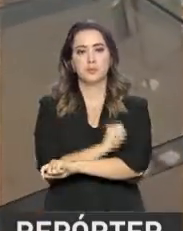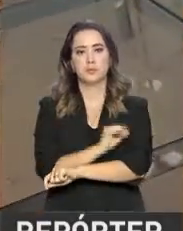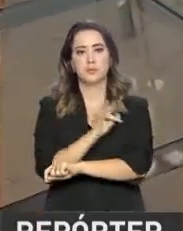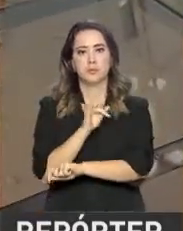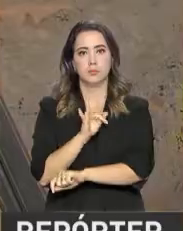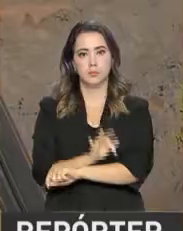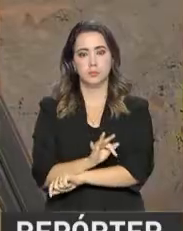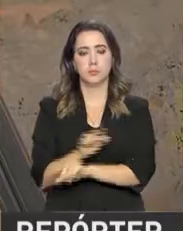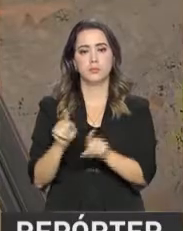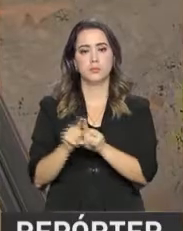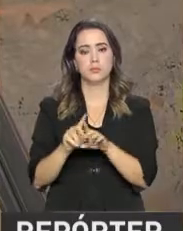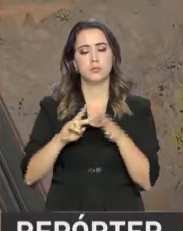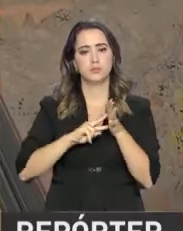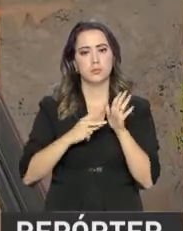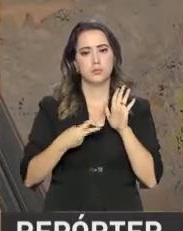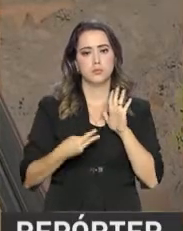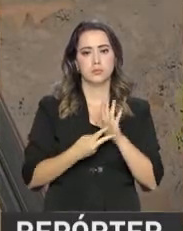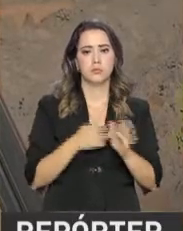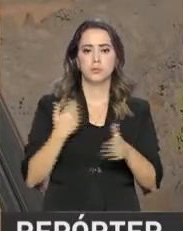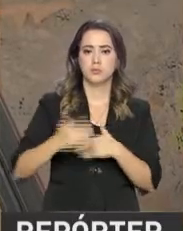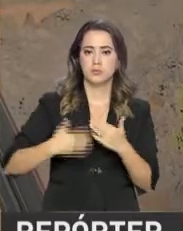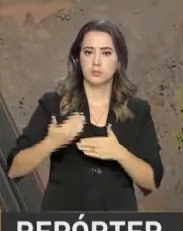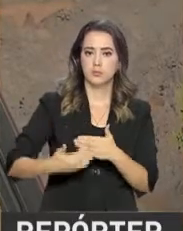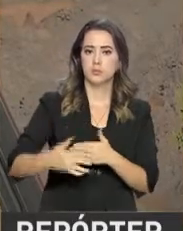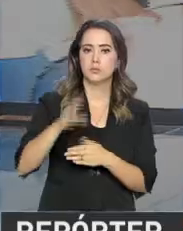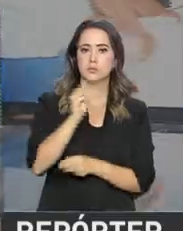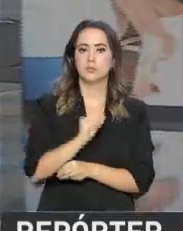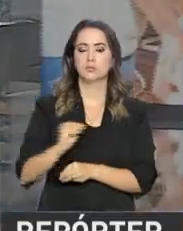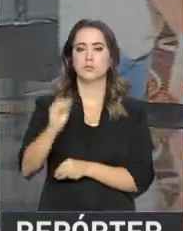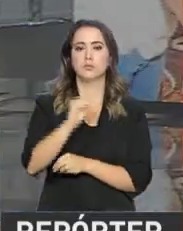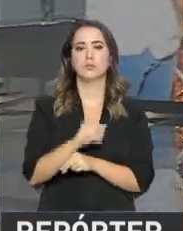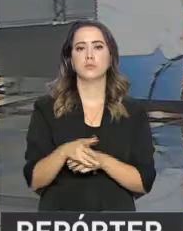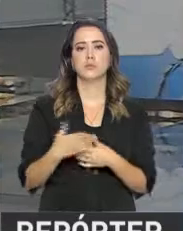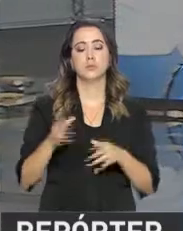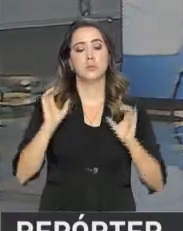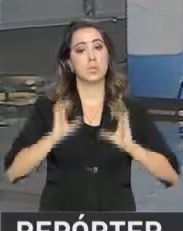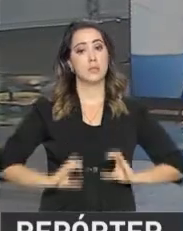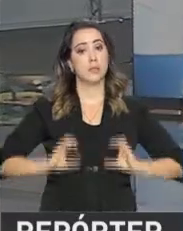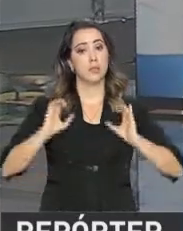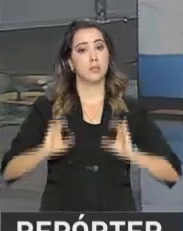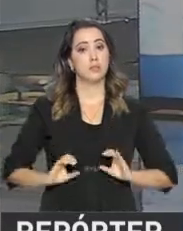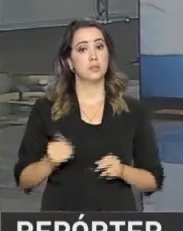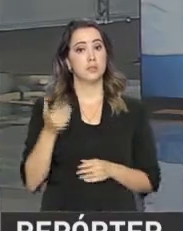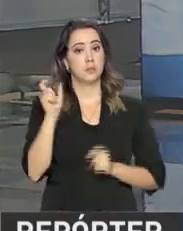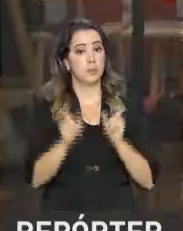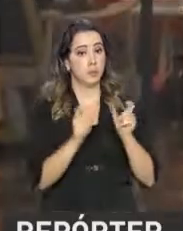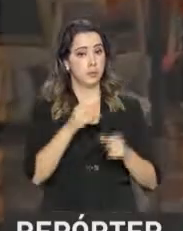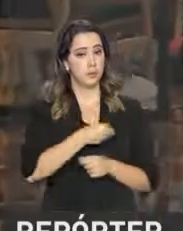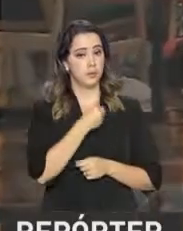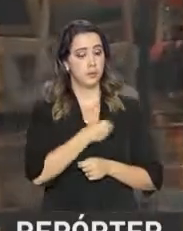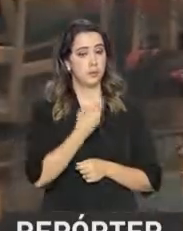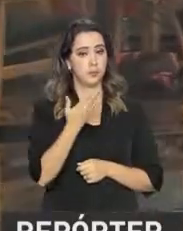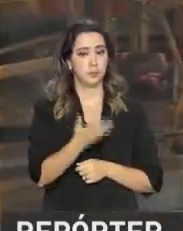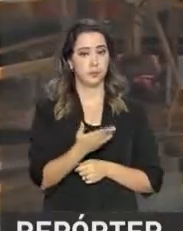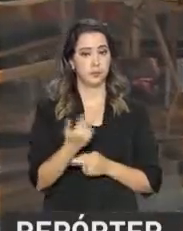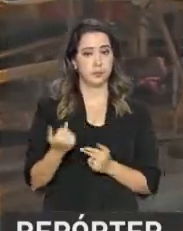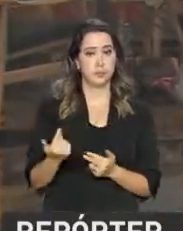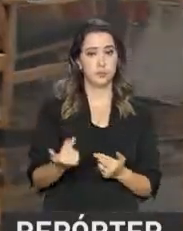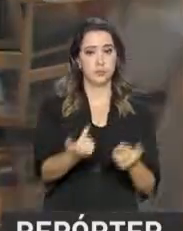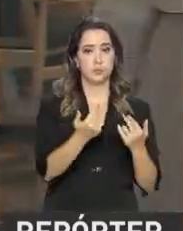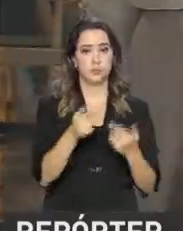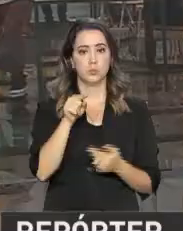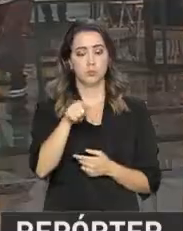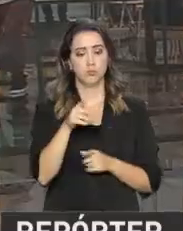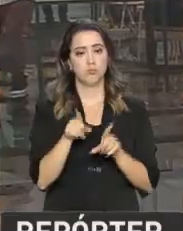São Francisco representa desenvolvimento sustentável e cidadania para os moradores da região. E assim como na peça